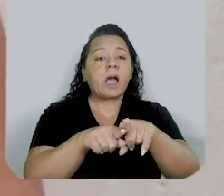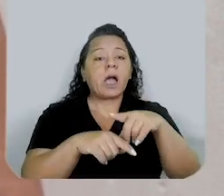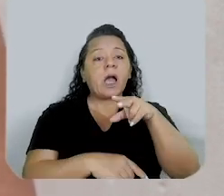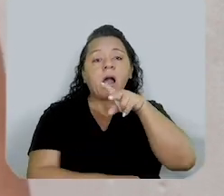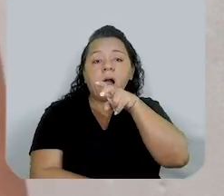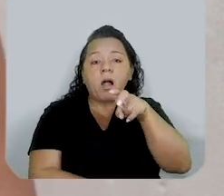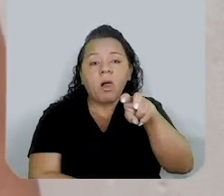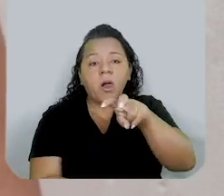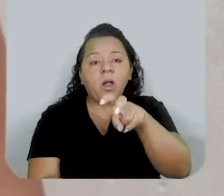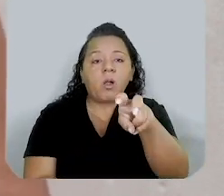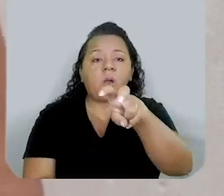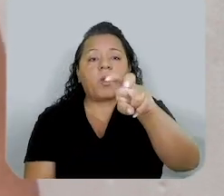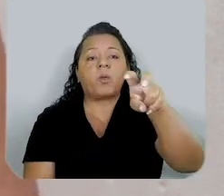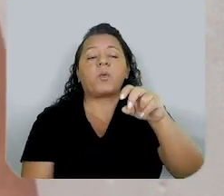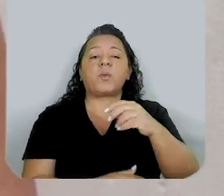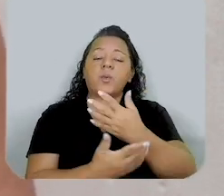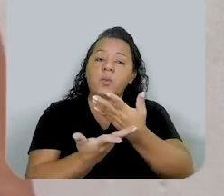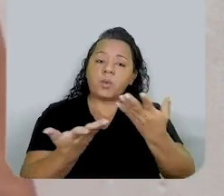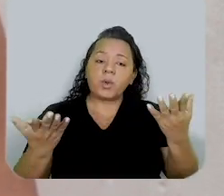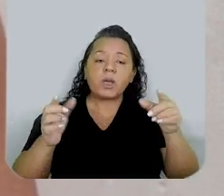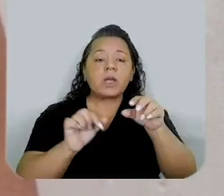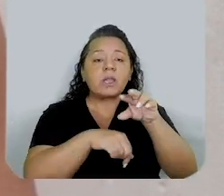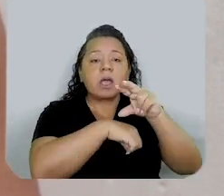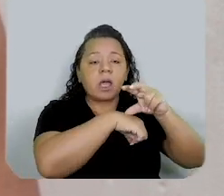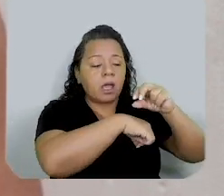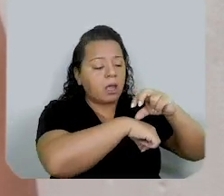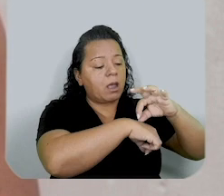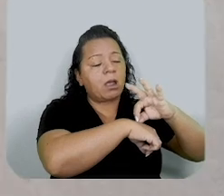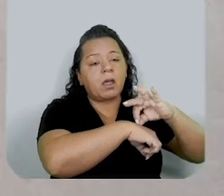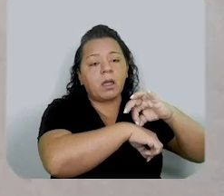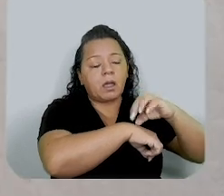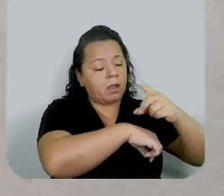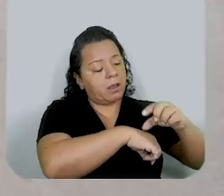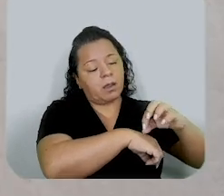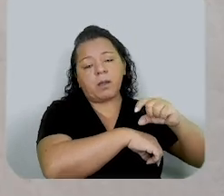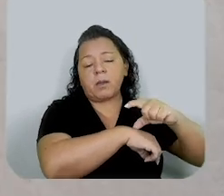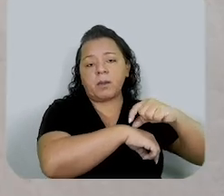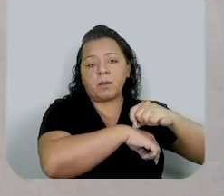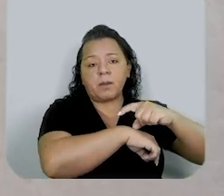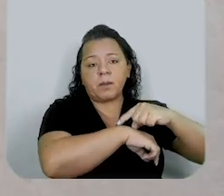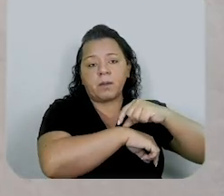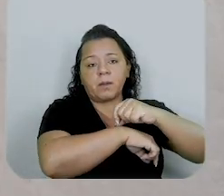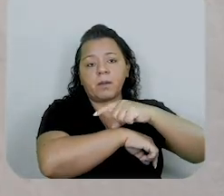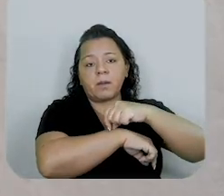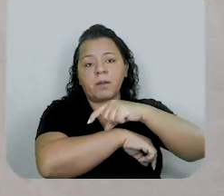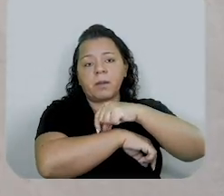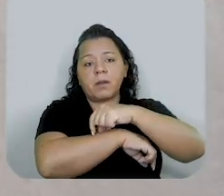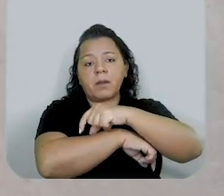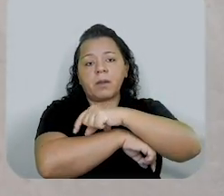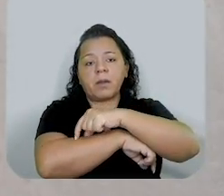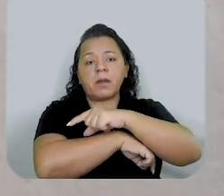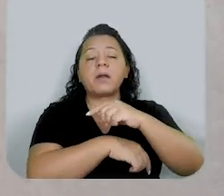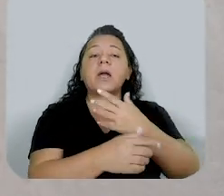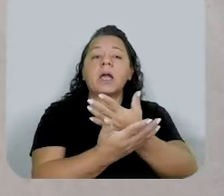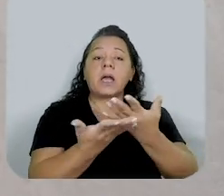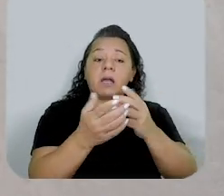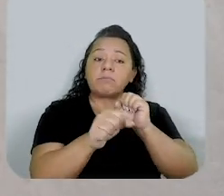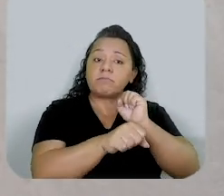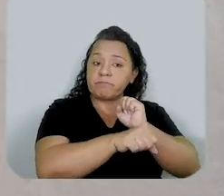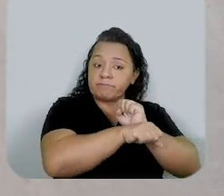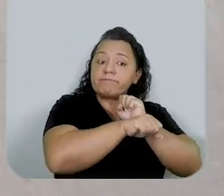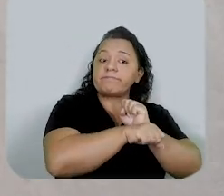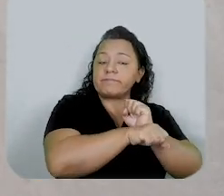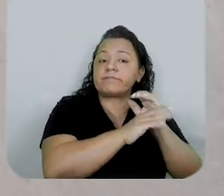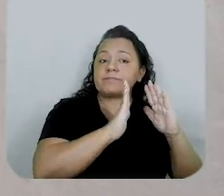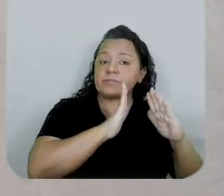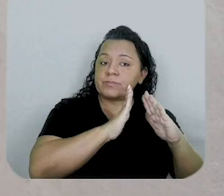que, quando ela está menstruada, ela tem que ficar se resguardando. Se ela resguarda, ela já está preparando o corpo dela